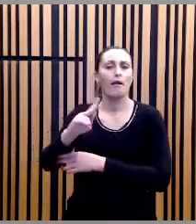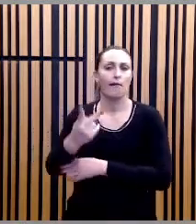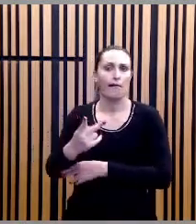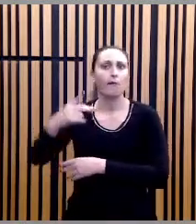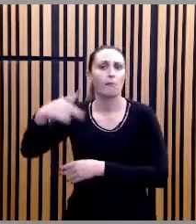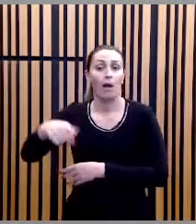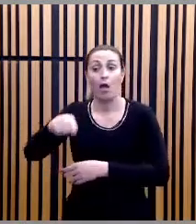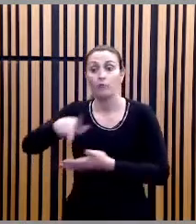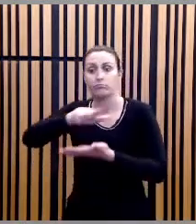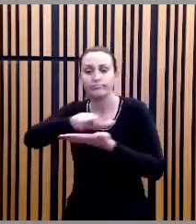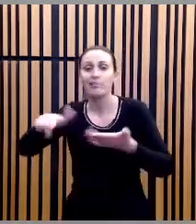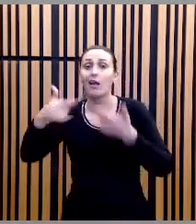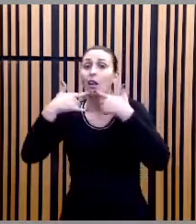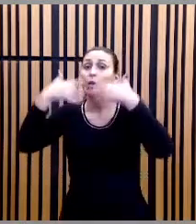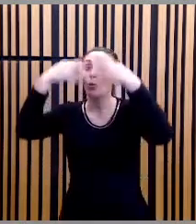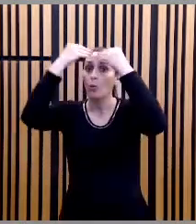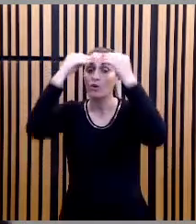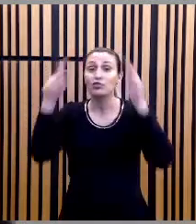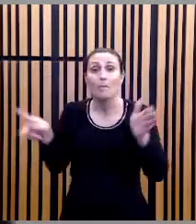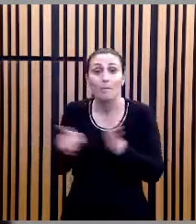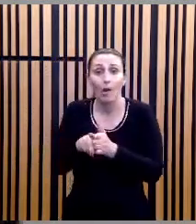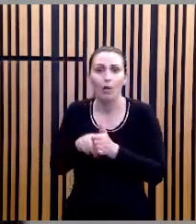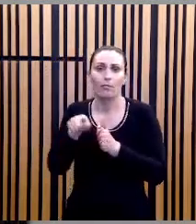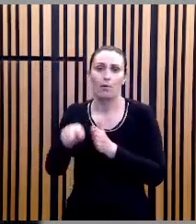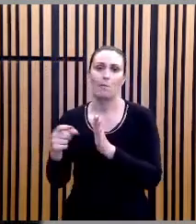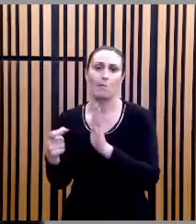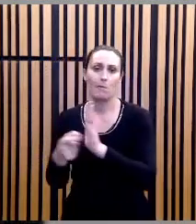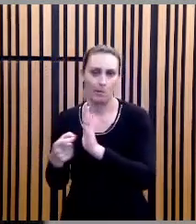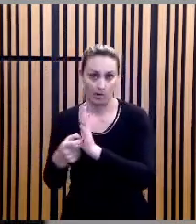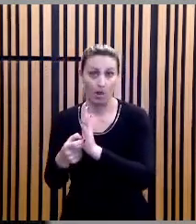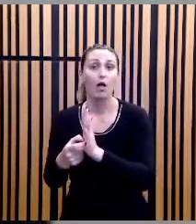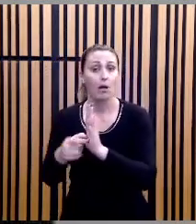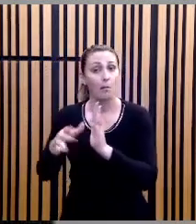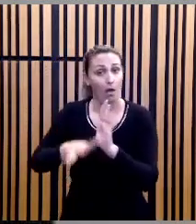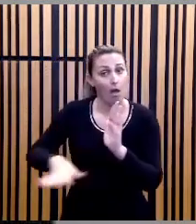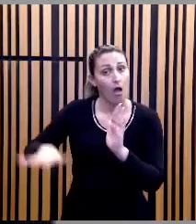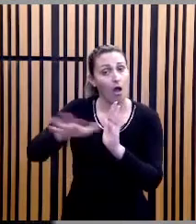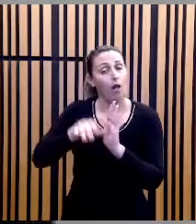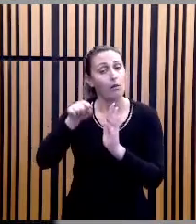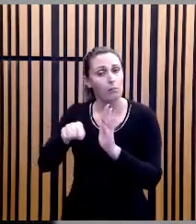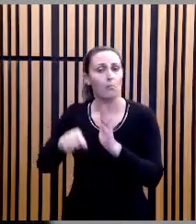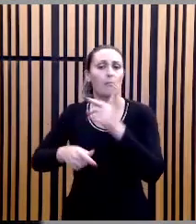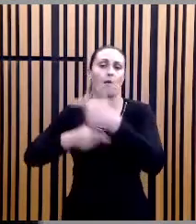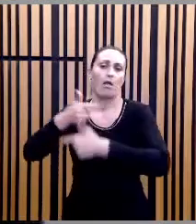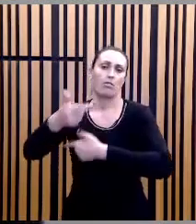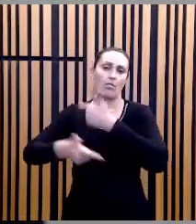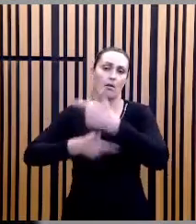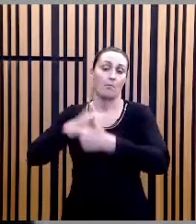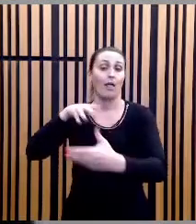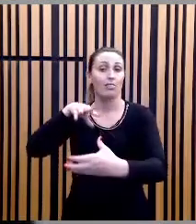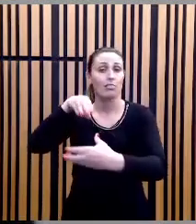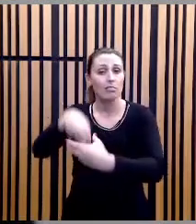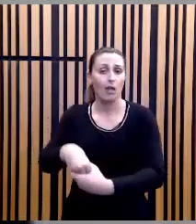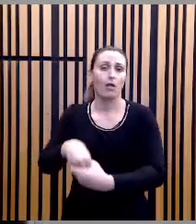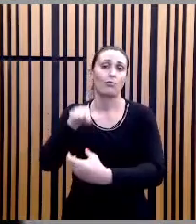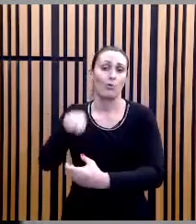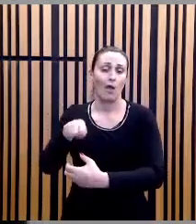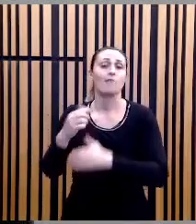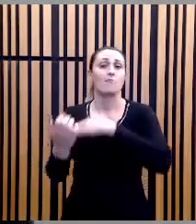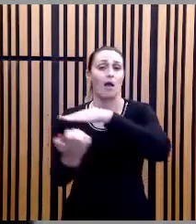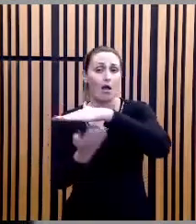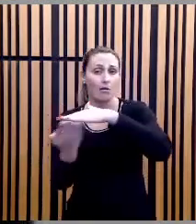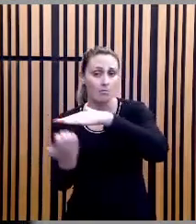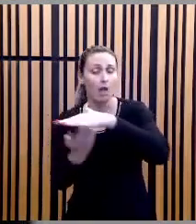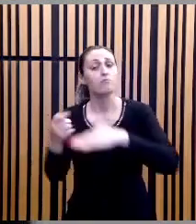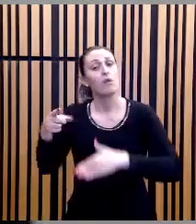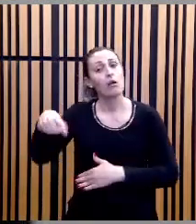PHP, enfim, que são linguagens de programação aí, né? Para trabalhar dentro da empresa. E eles